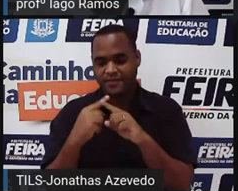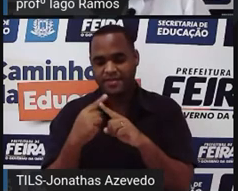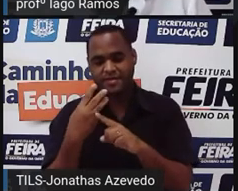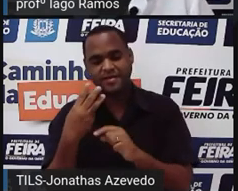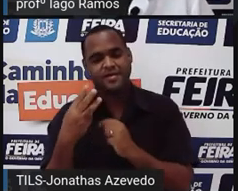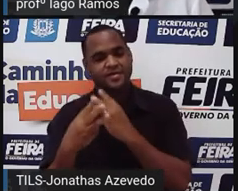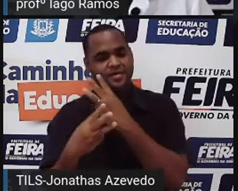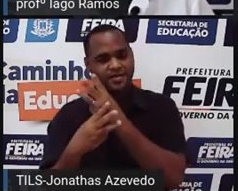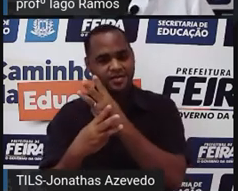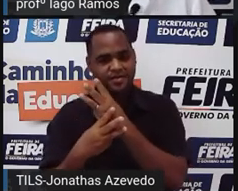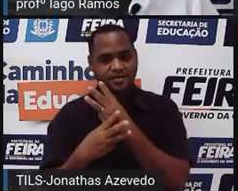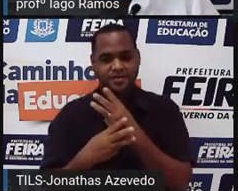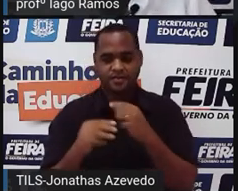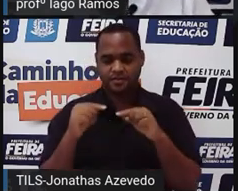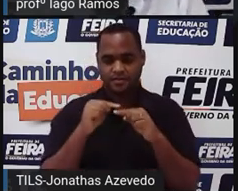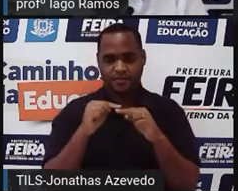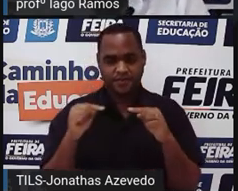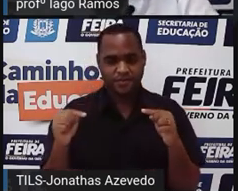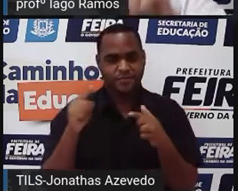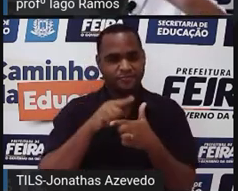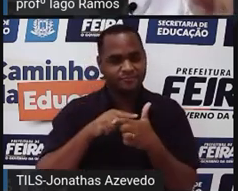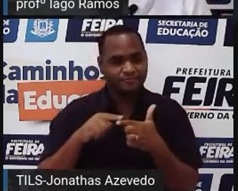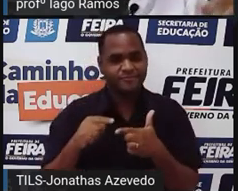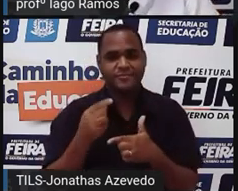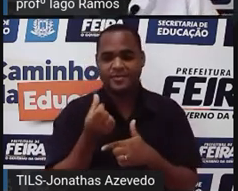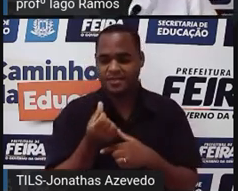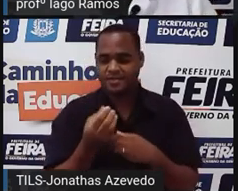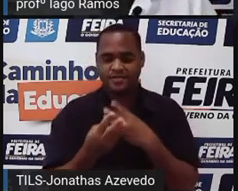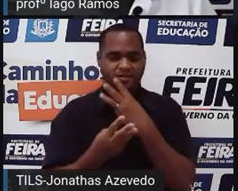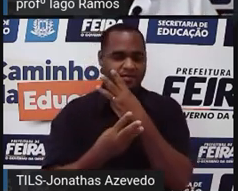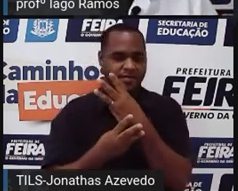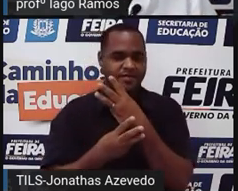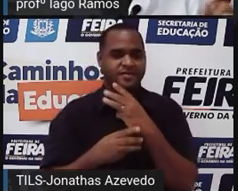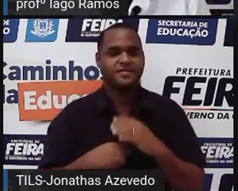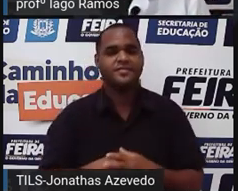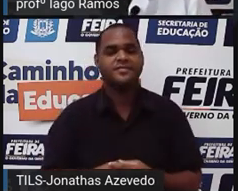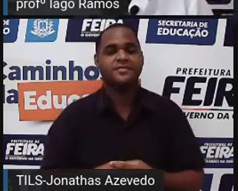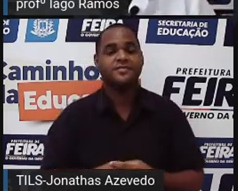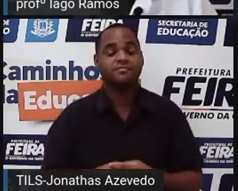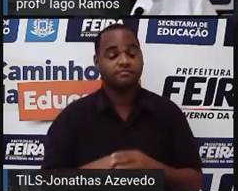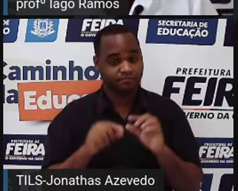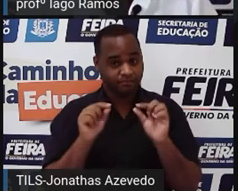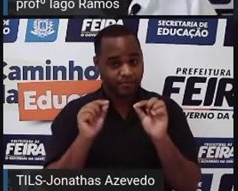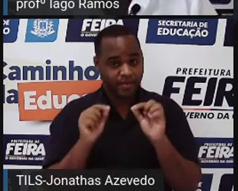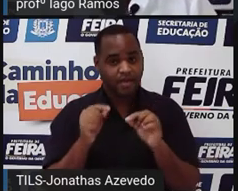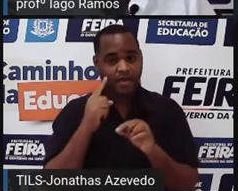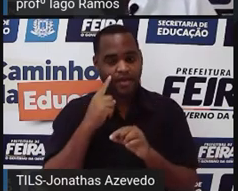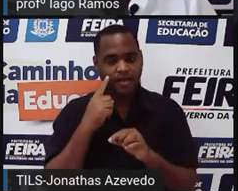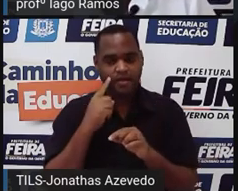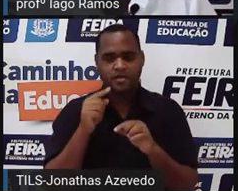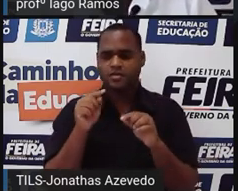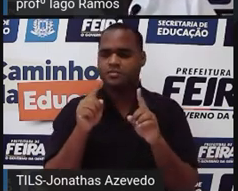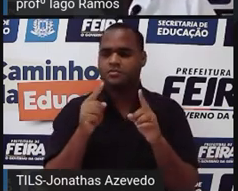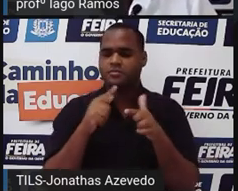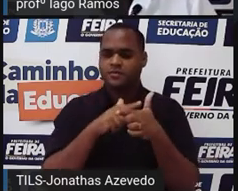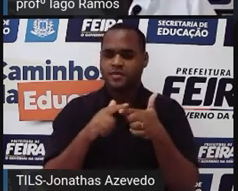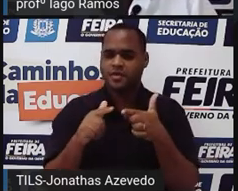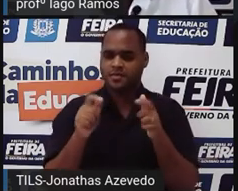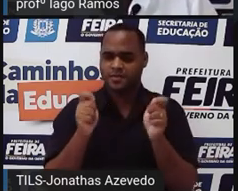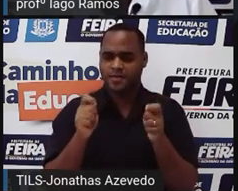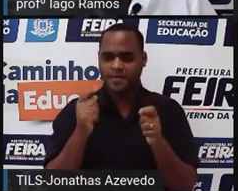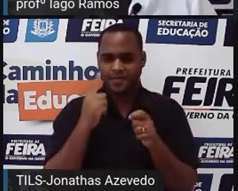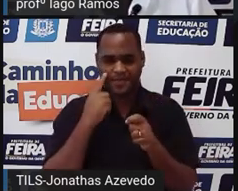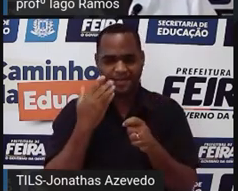3 elevado a 3 dividido por 6 elevado a 3. Só que essa divisão representada por uma fração, tá